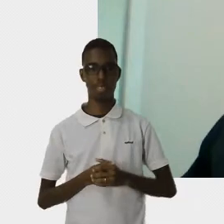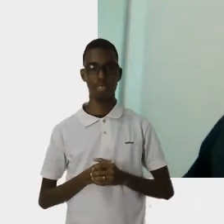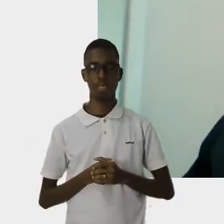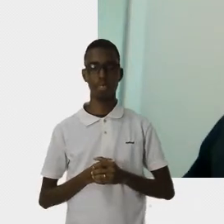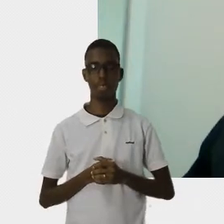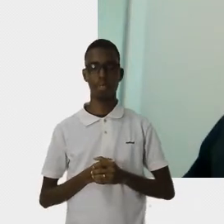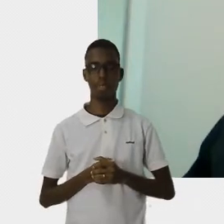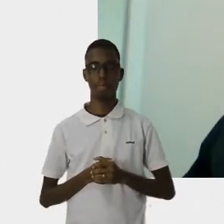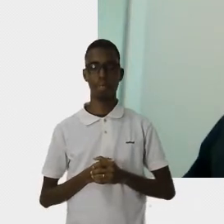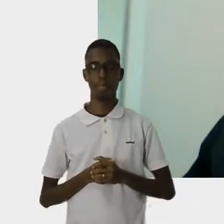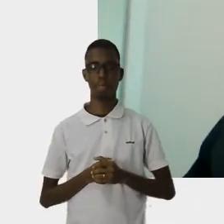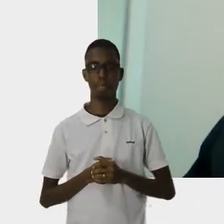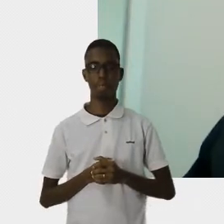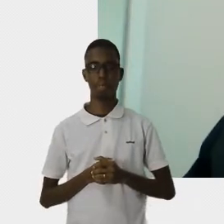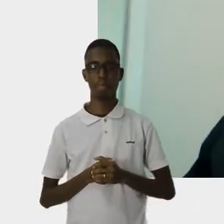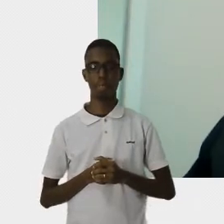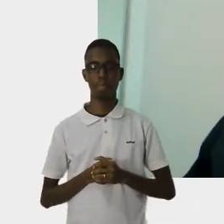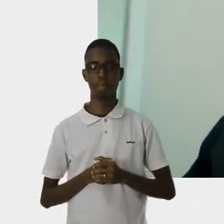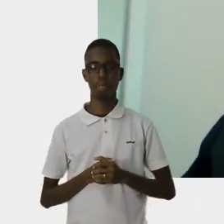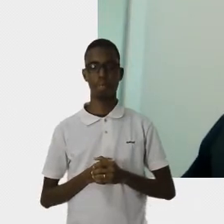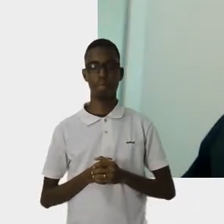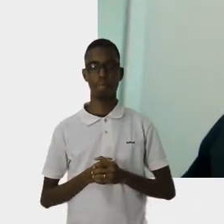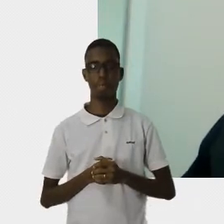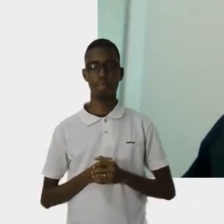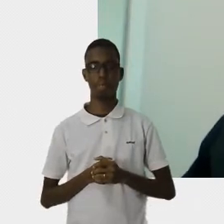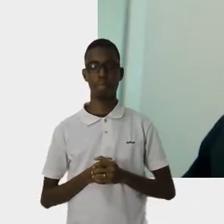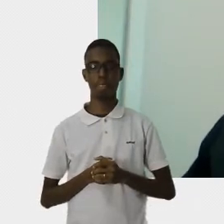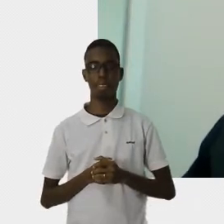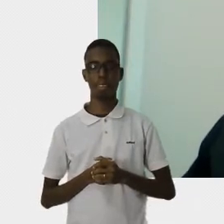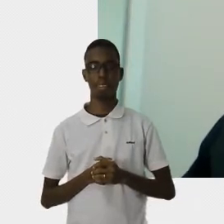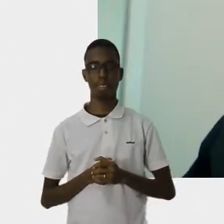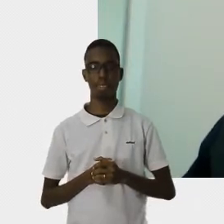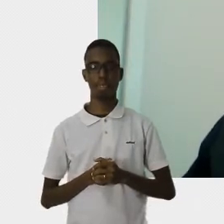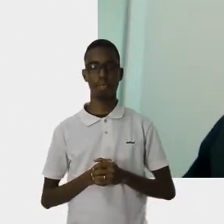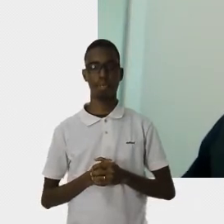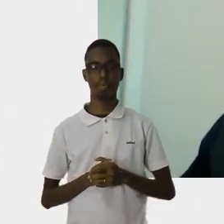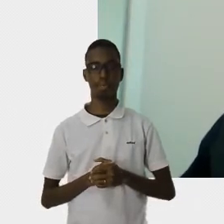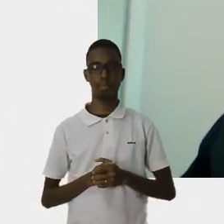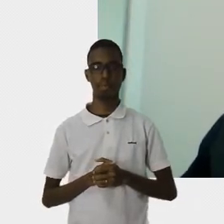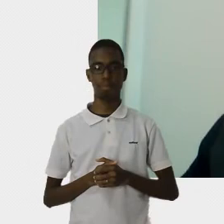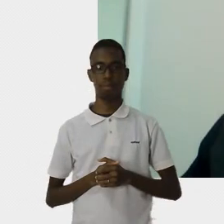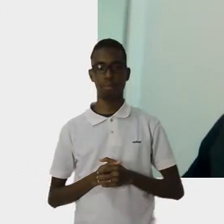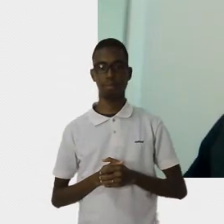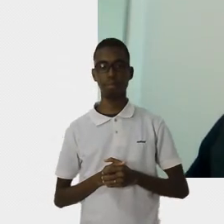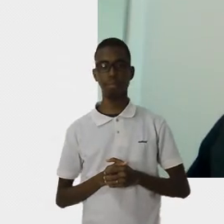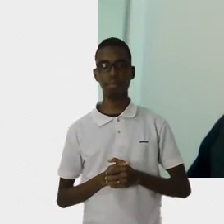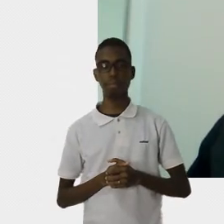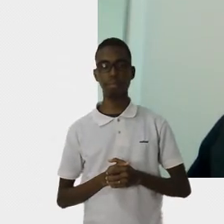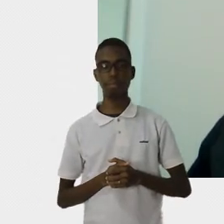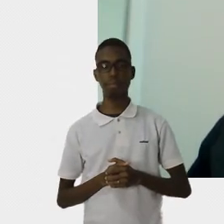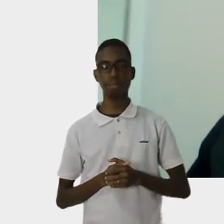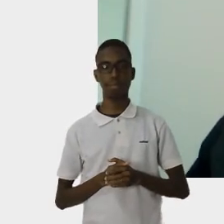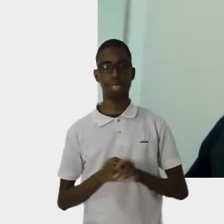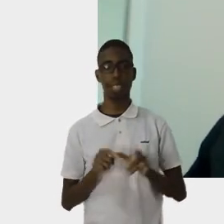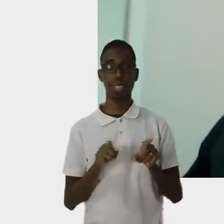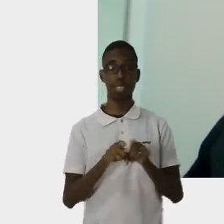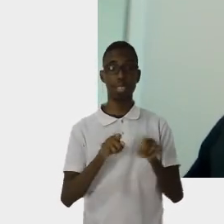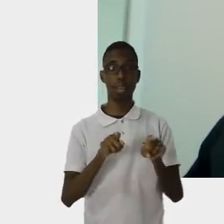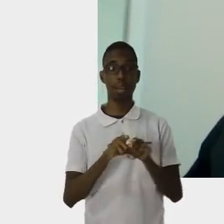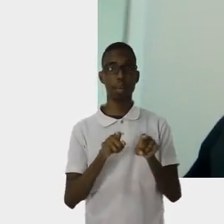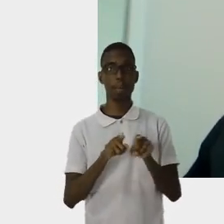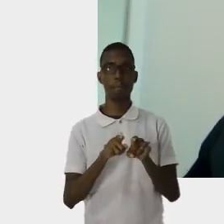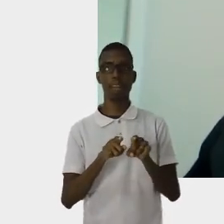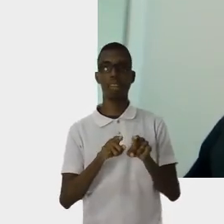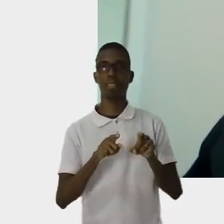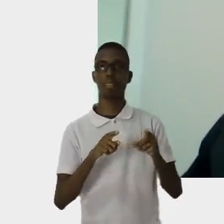em termos de divulgação técnico-científica e também no aprimoramento dessas relações profissionais,